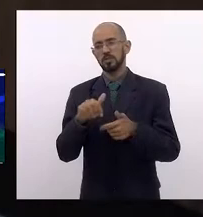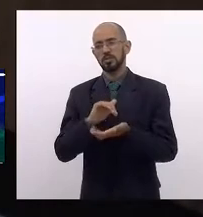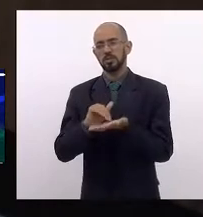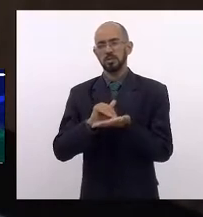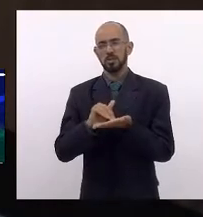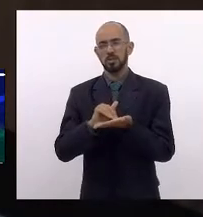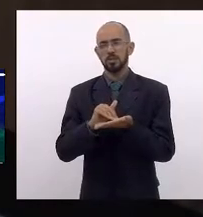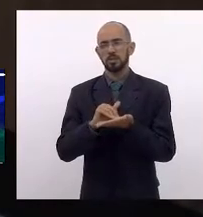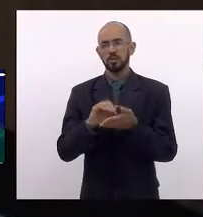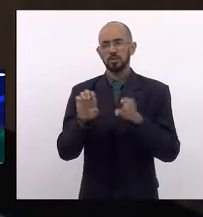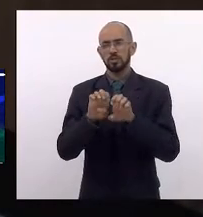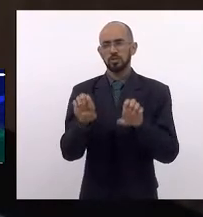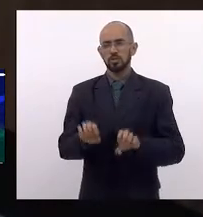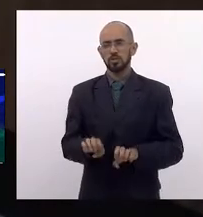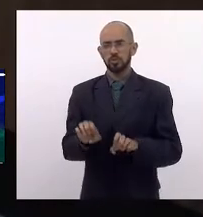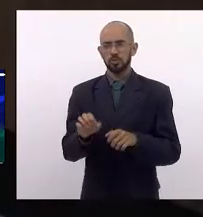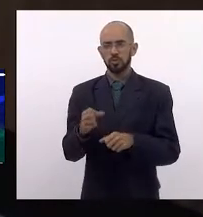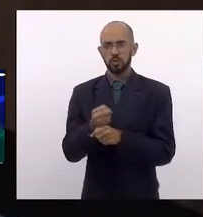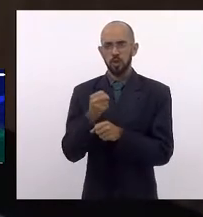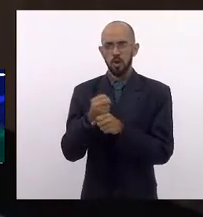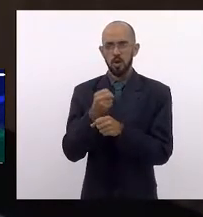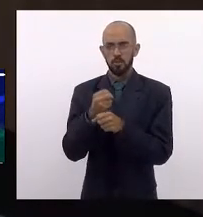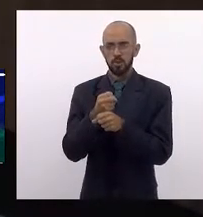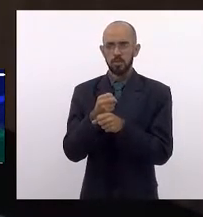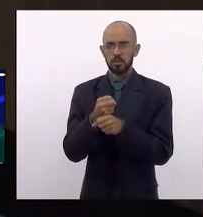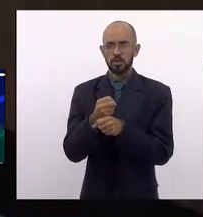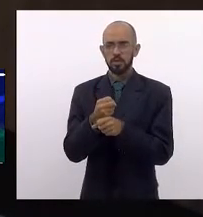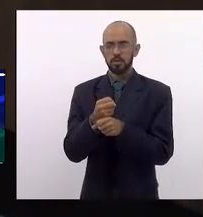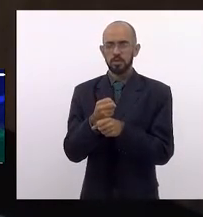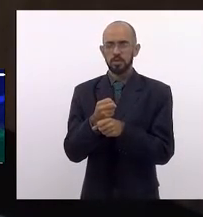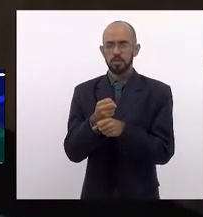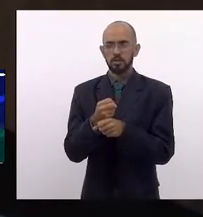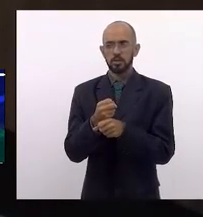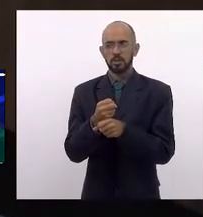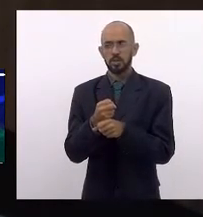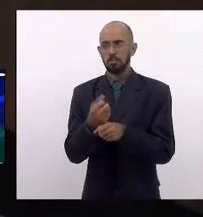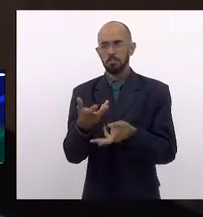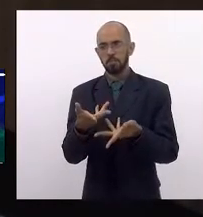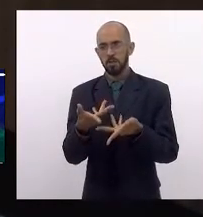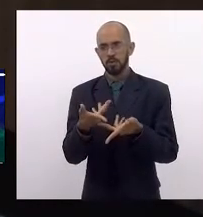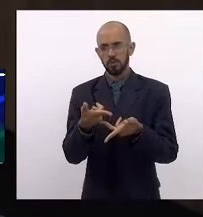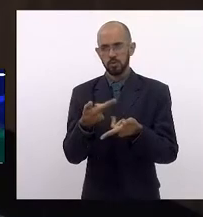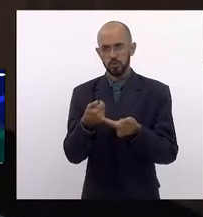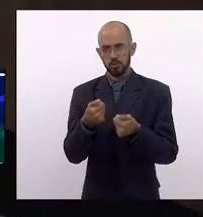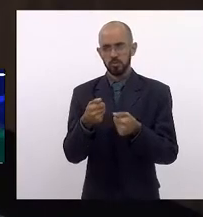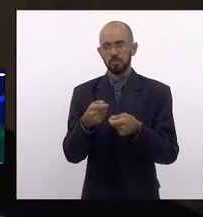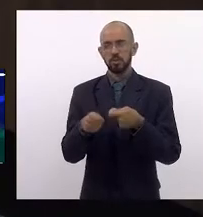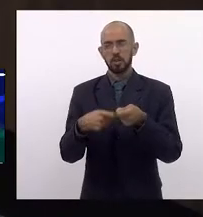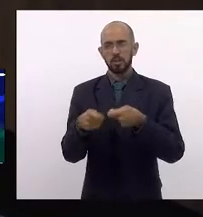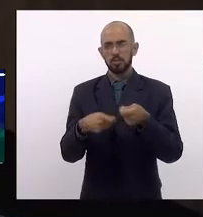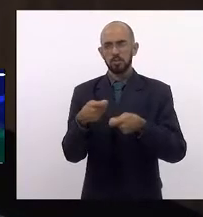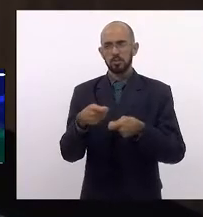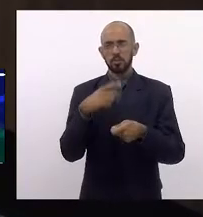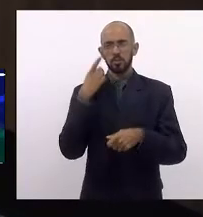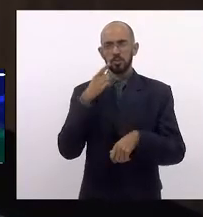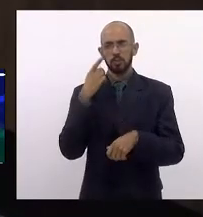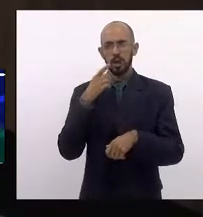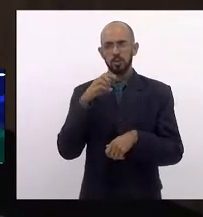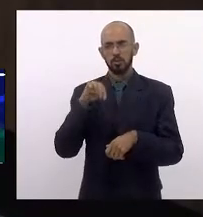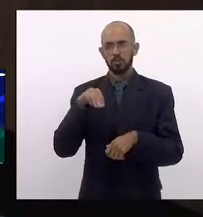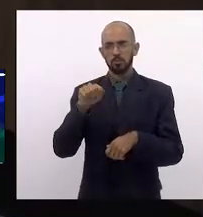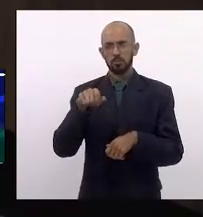de infraestrutura e obras que hoje é hoje é brilhantemente conduzido por um deputado dessa casa que o deputado Max